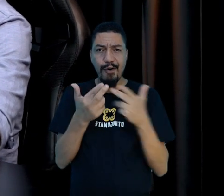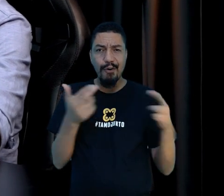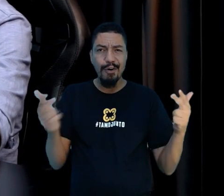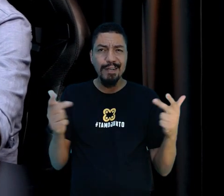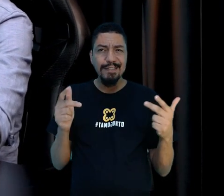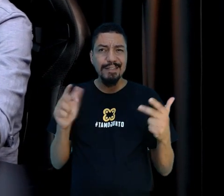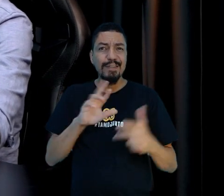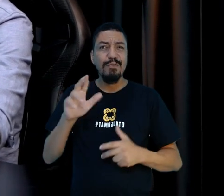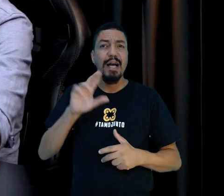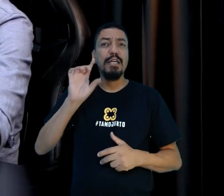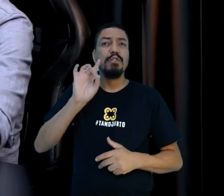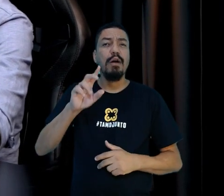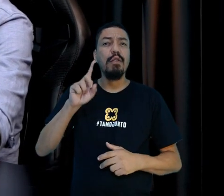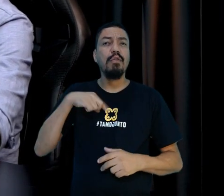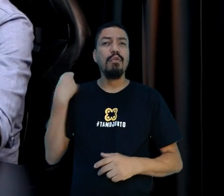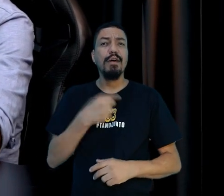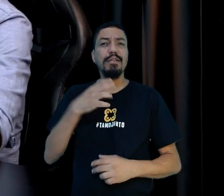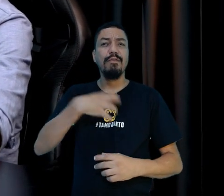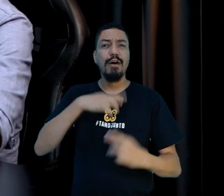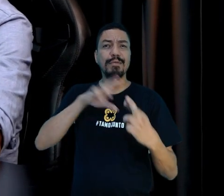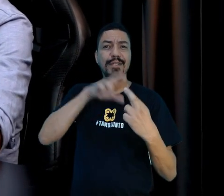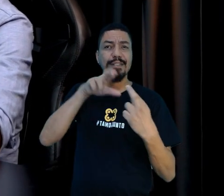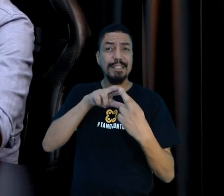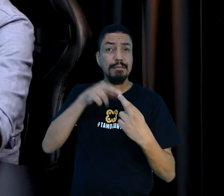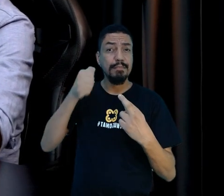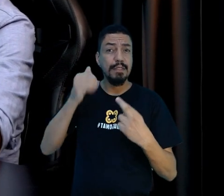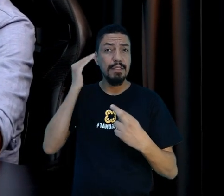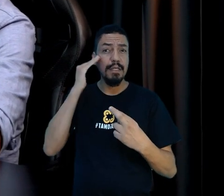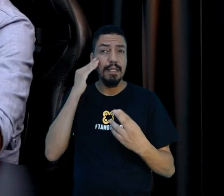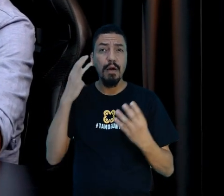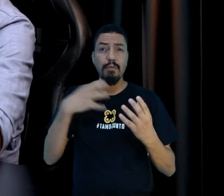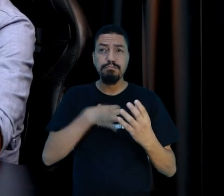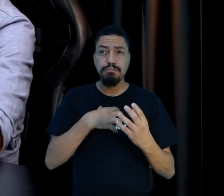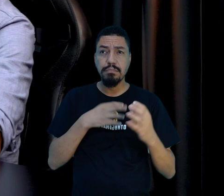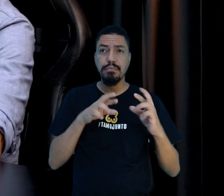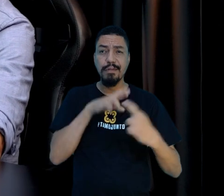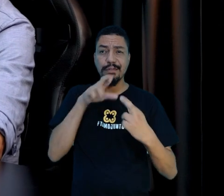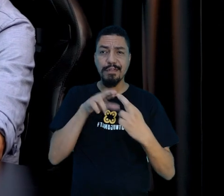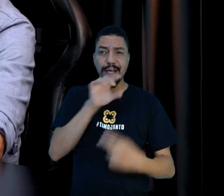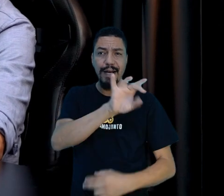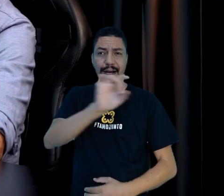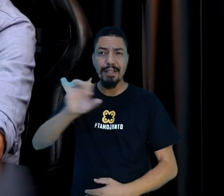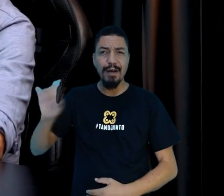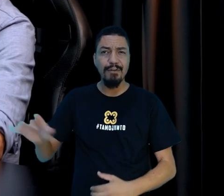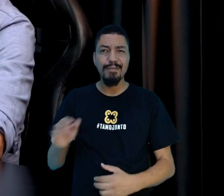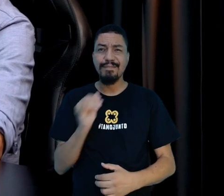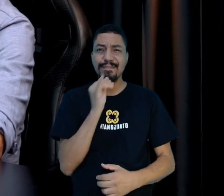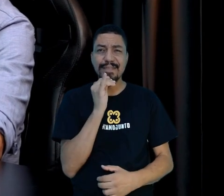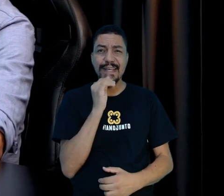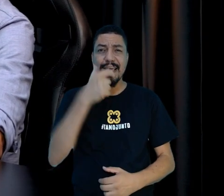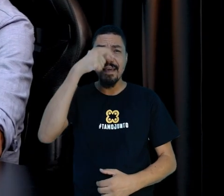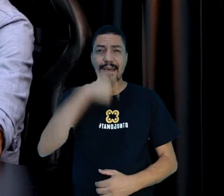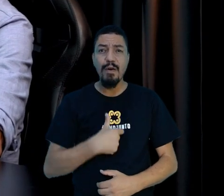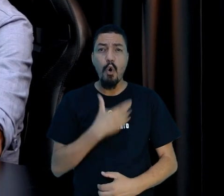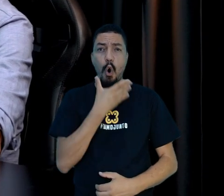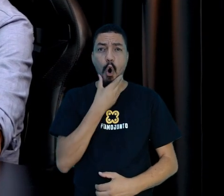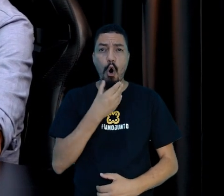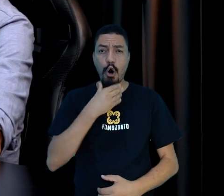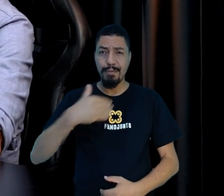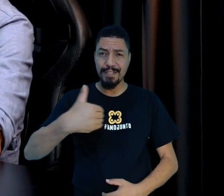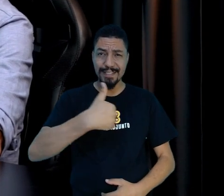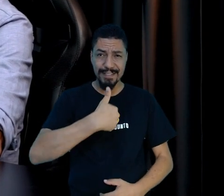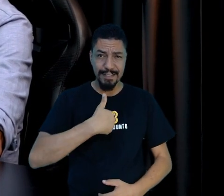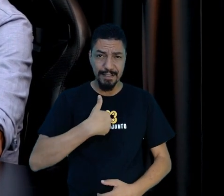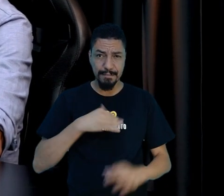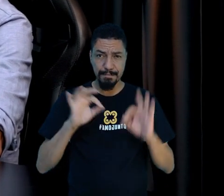íntimas, que determinam de alguma forma, em alguma medida, como a gente se relaciona também, né? Então, por exemplo, eu sou um homem